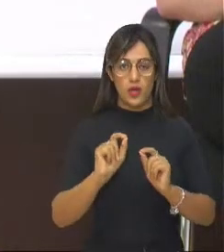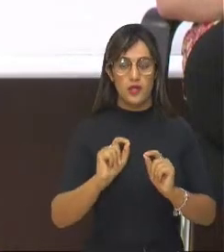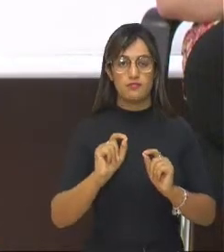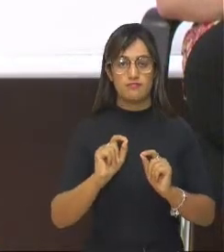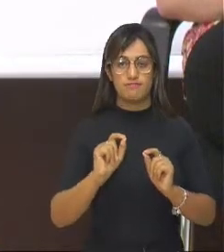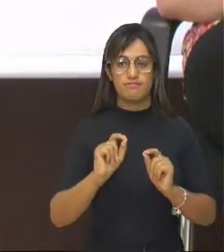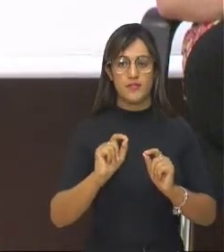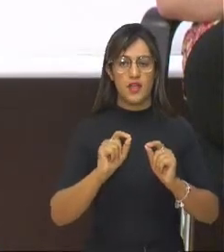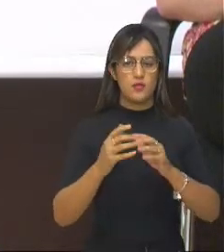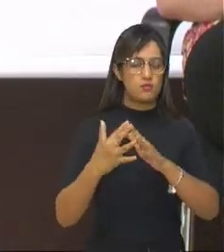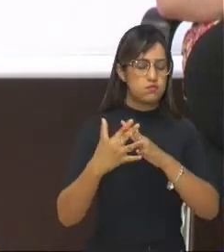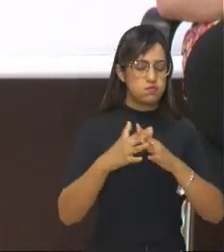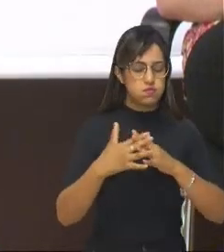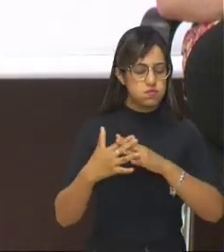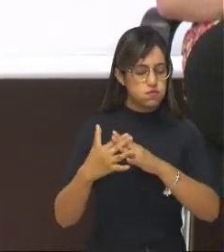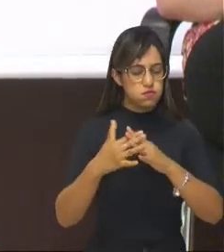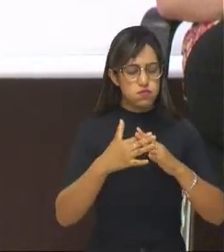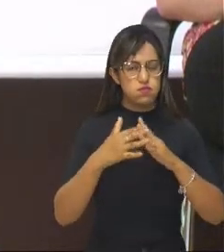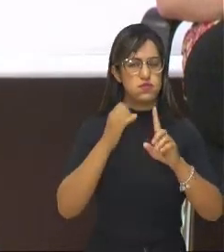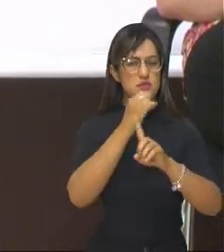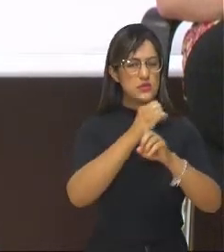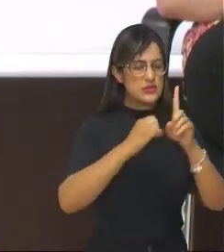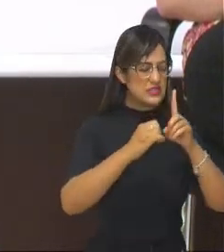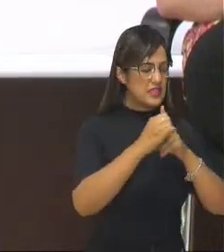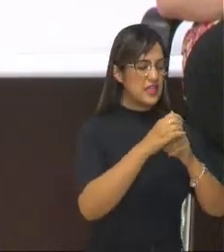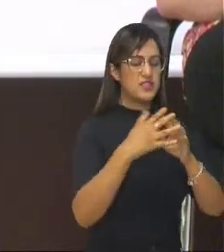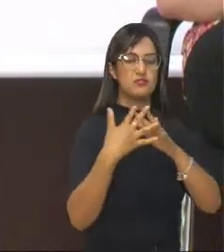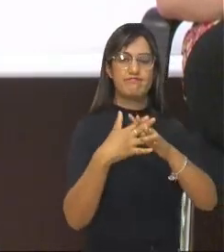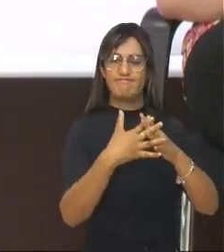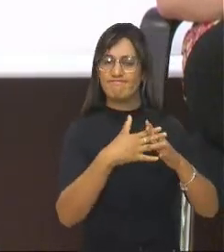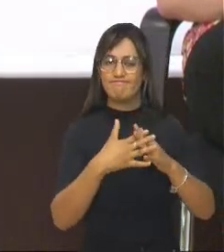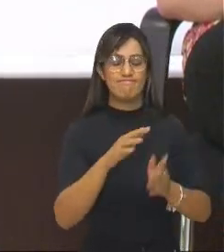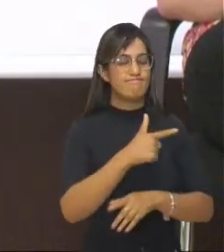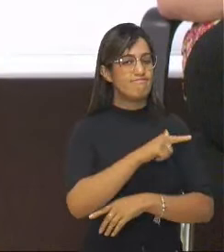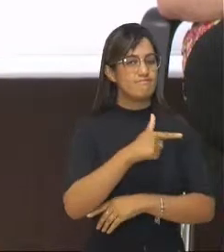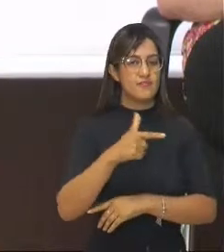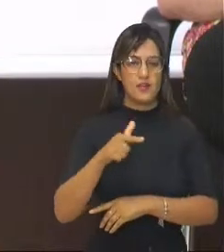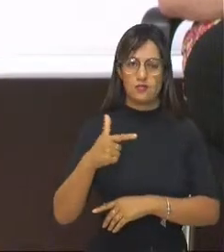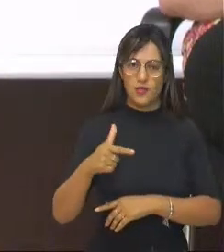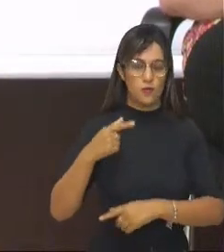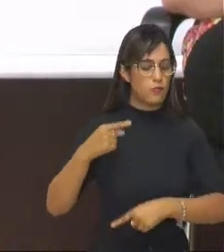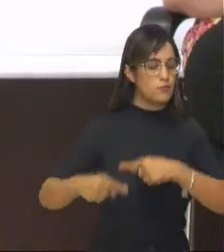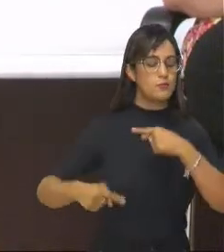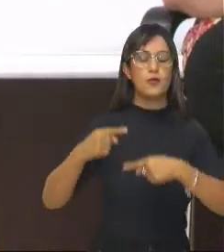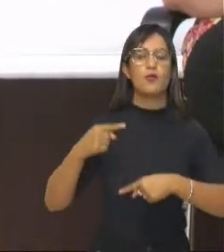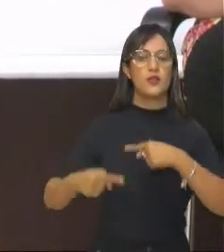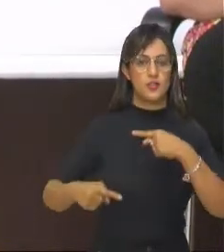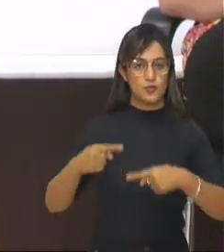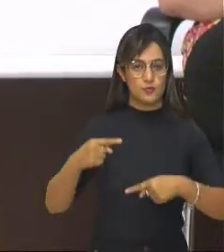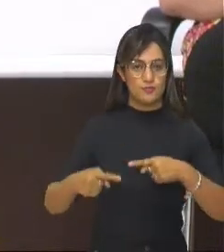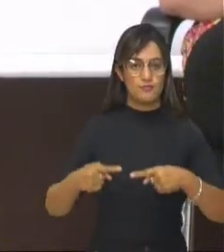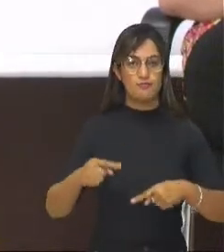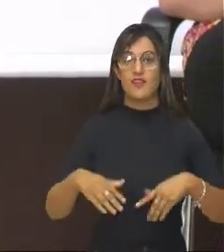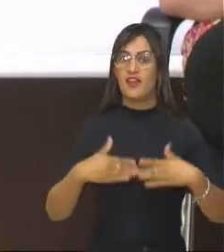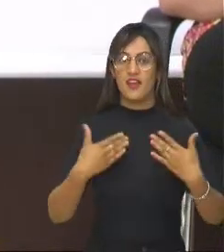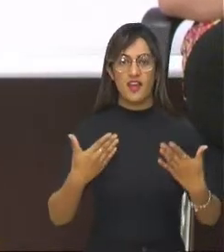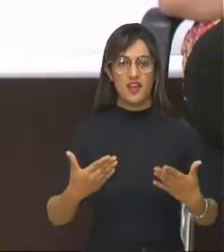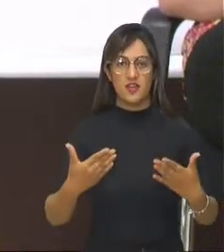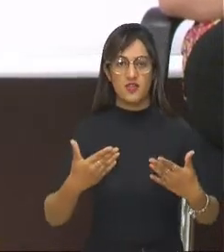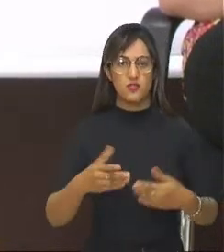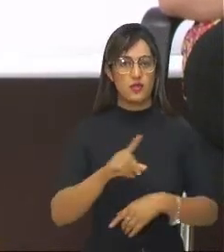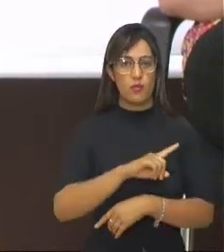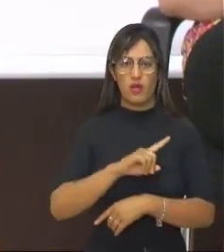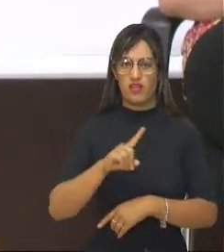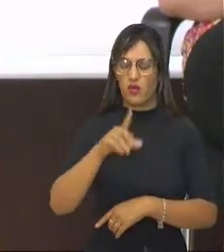uma complexidade, com sociedades complexas, não há como não ser político. E isso não é nenhum